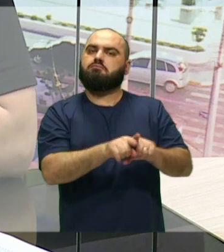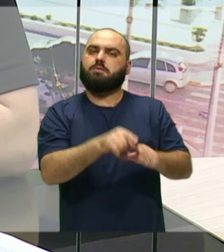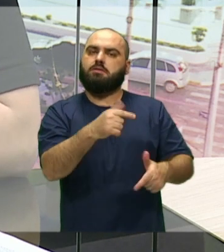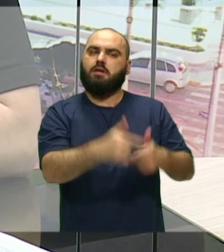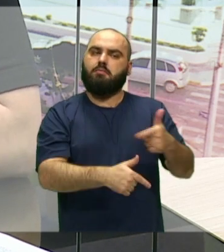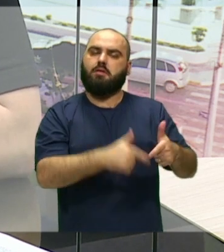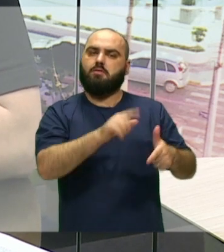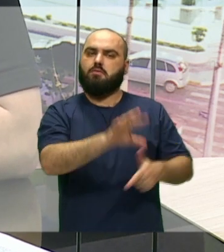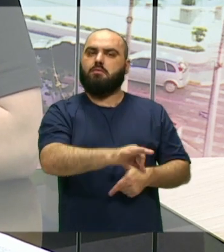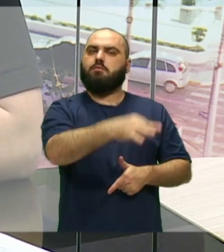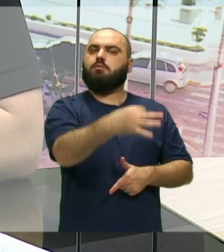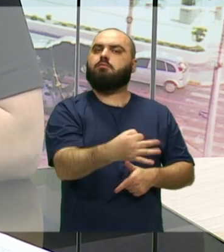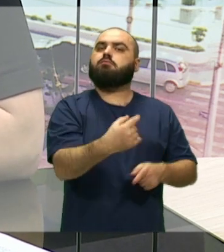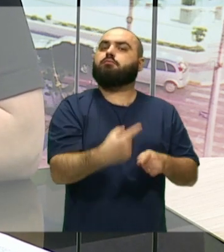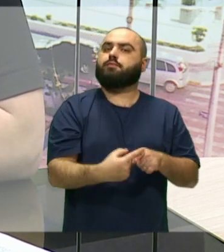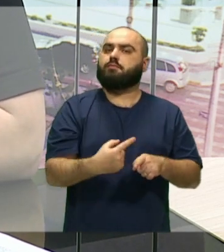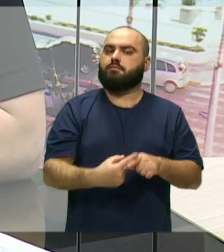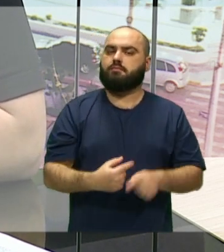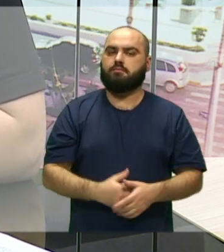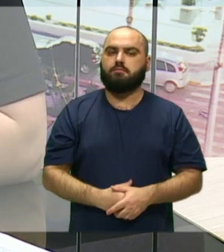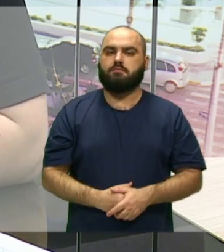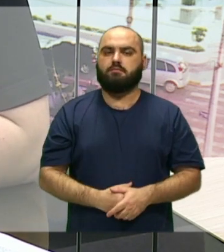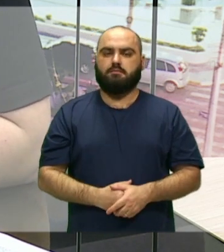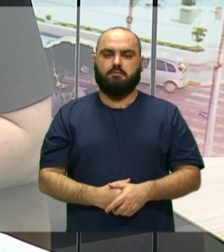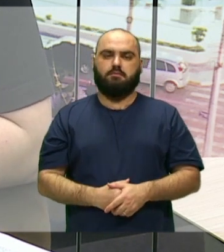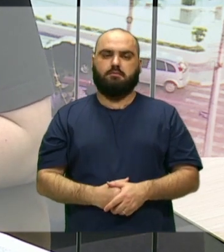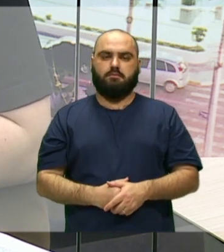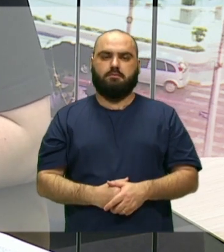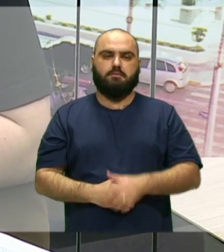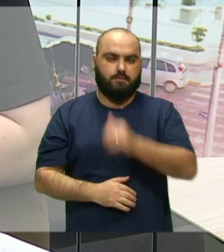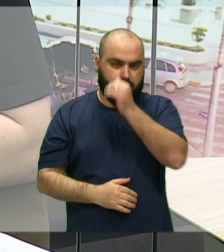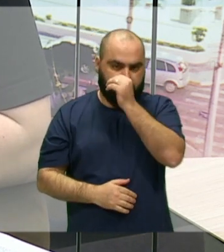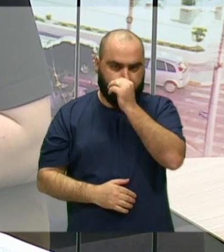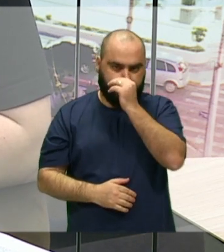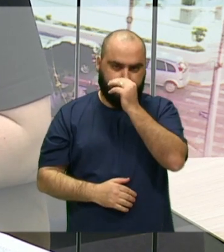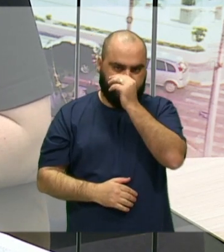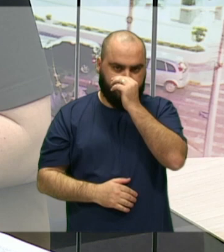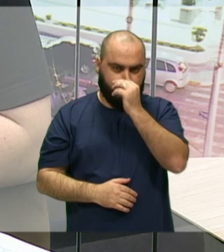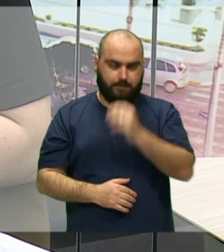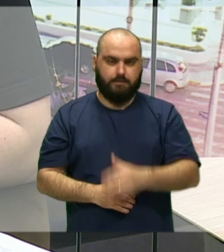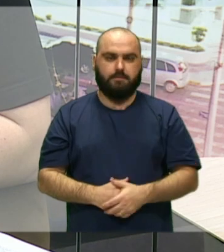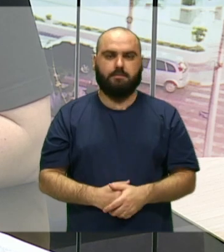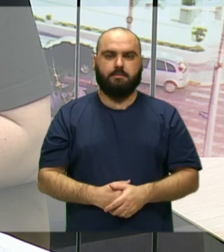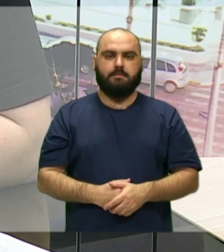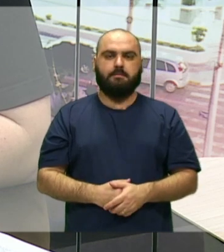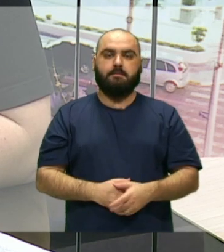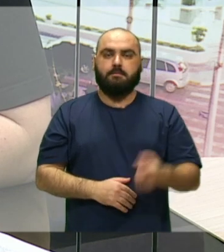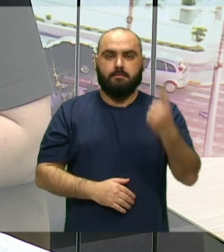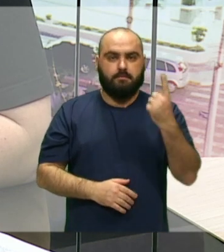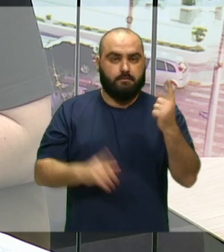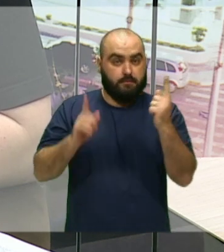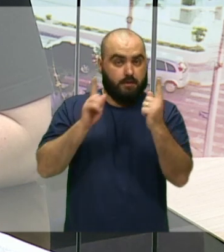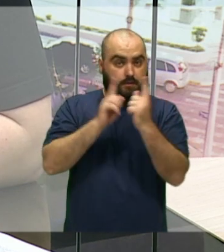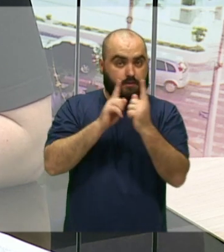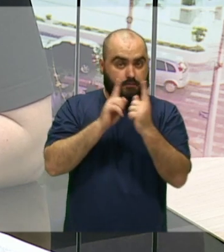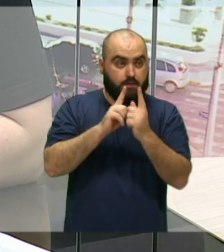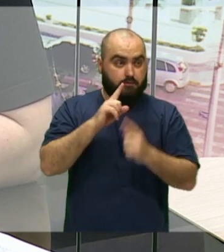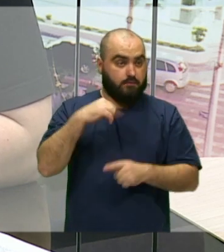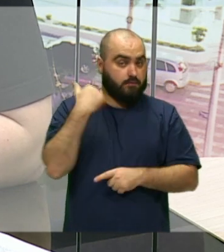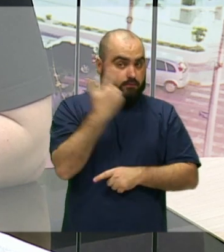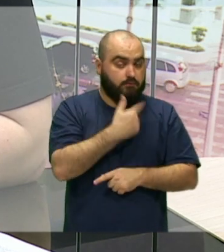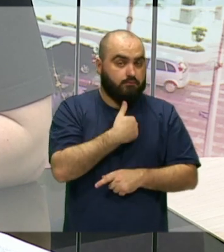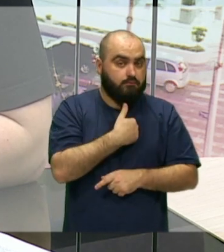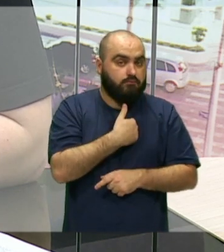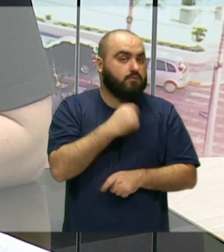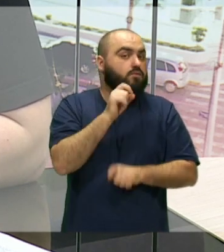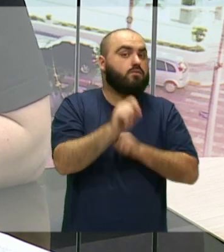Digno porque a gente um dos dos eh dos atendimentos que a gente faz no balcão